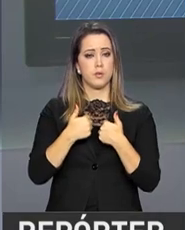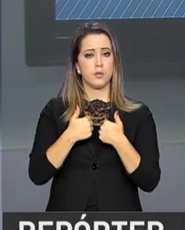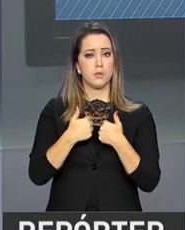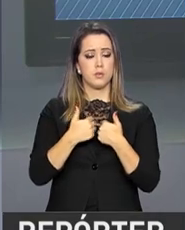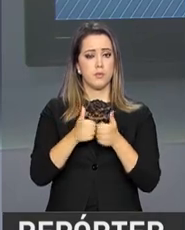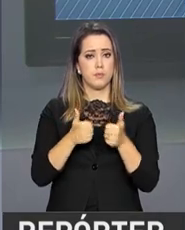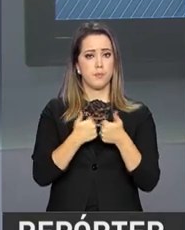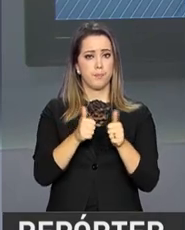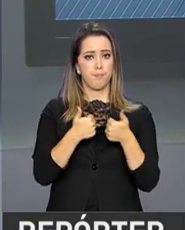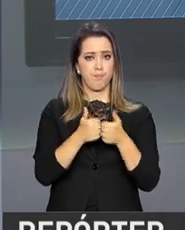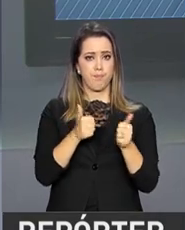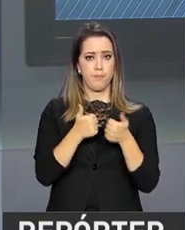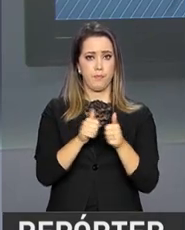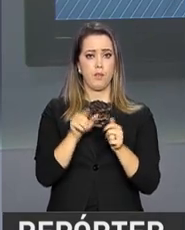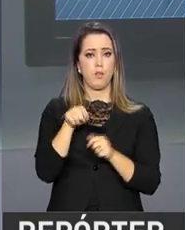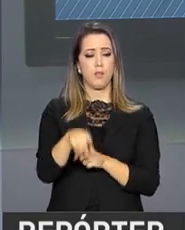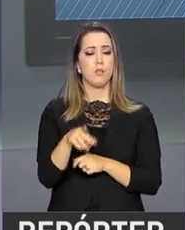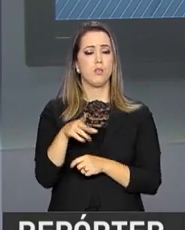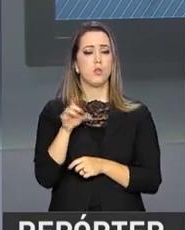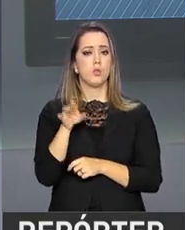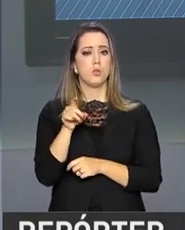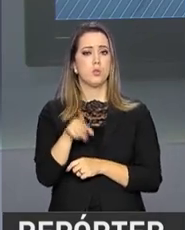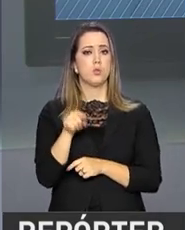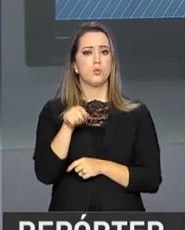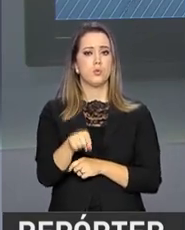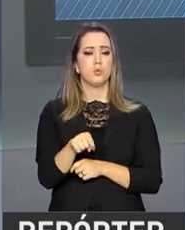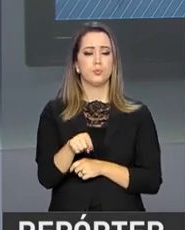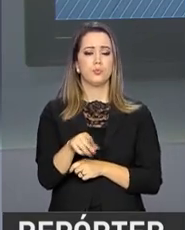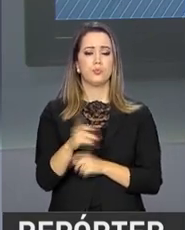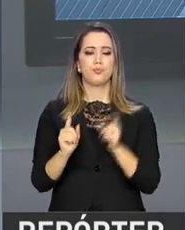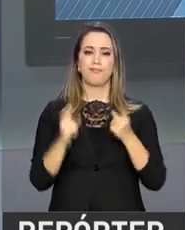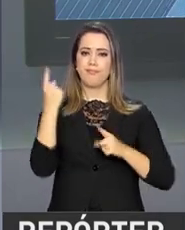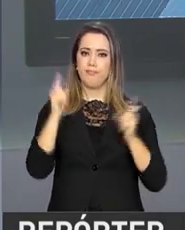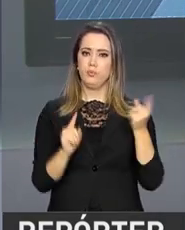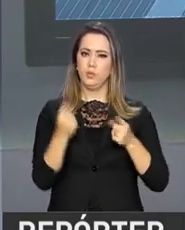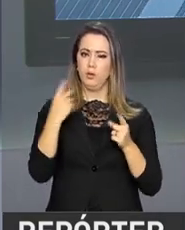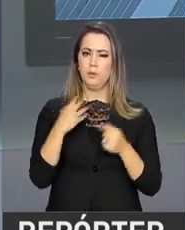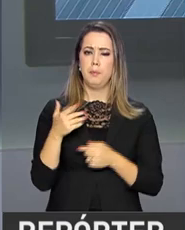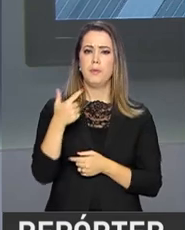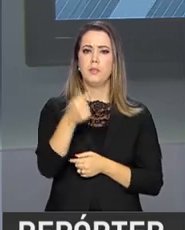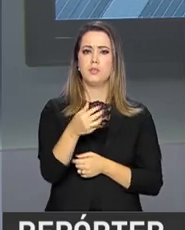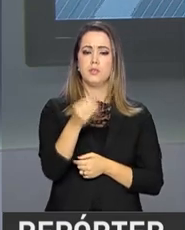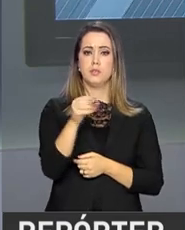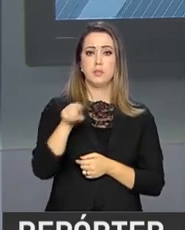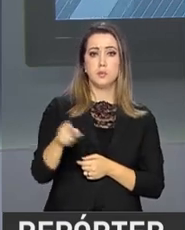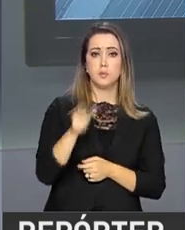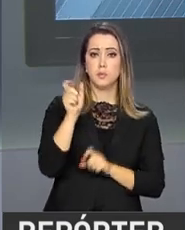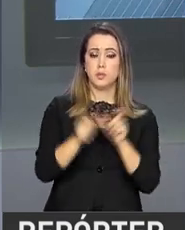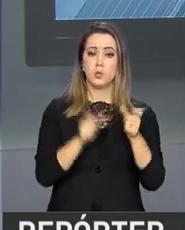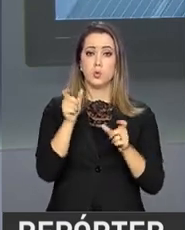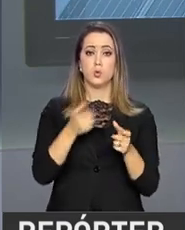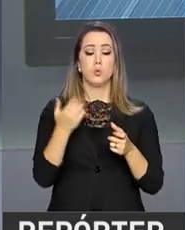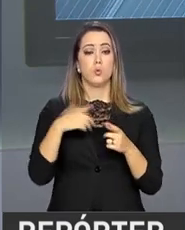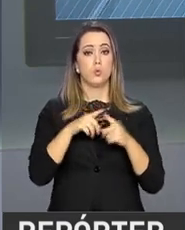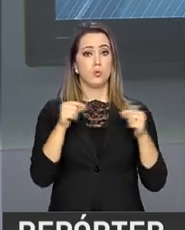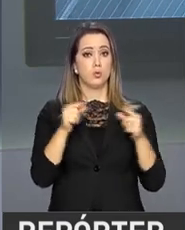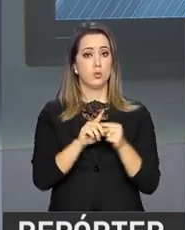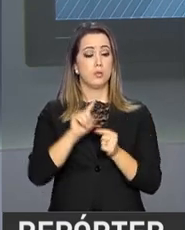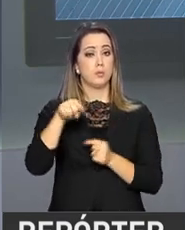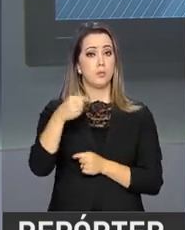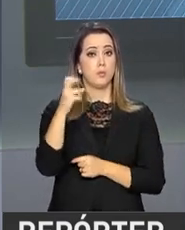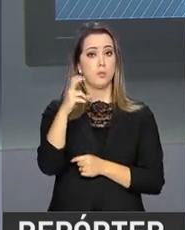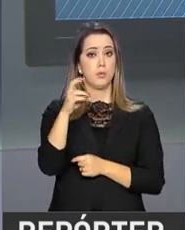neste feriado de carnaval só em brasília mais de 70 mil pessoas devem viajar de ônibus já no rio de janeiro serão mais de